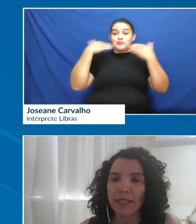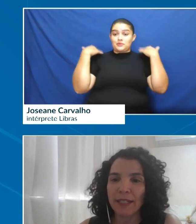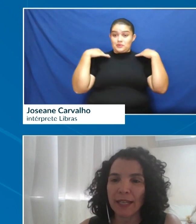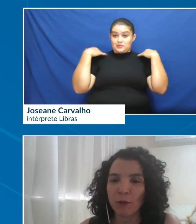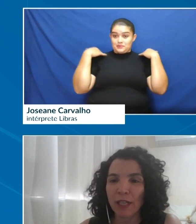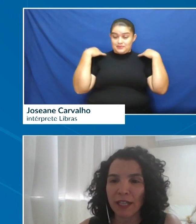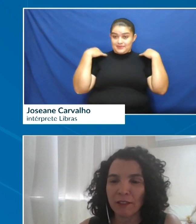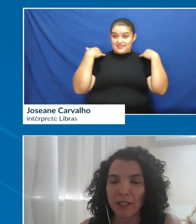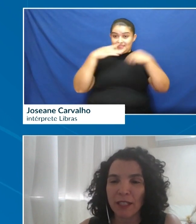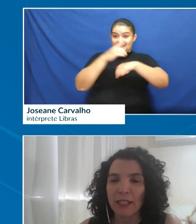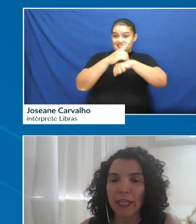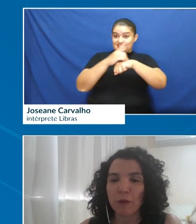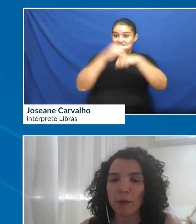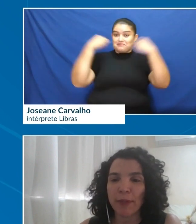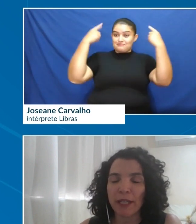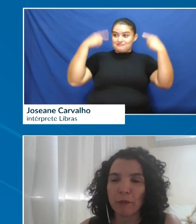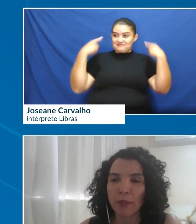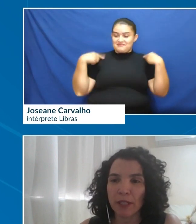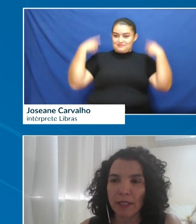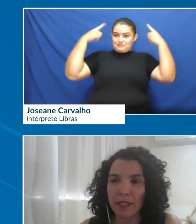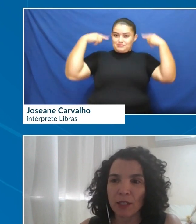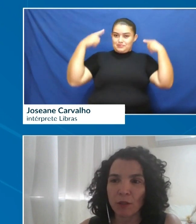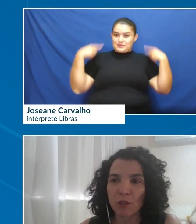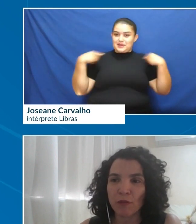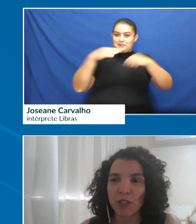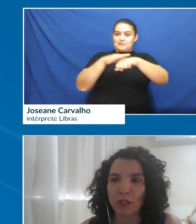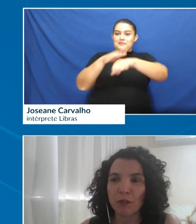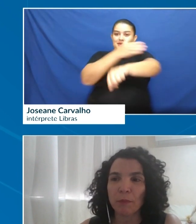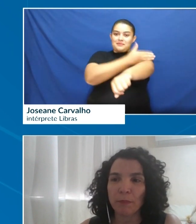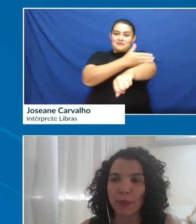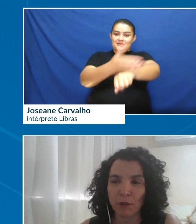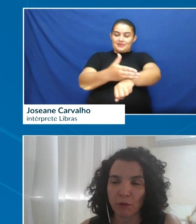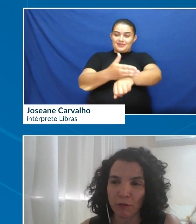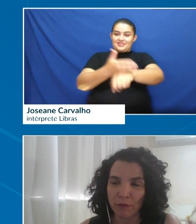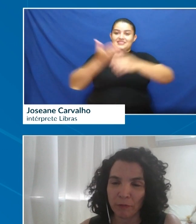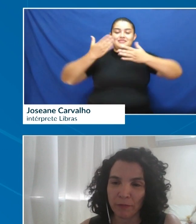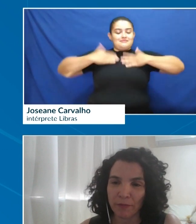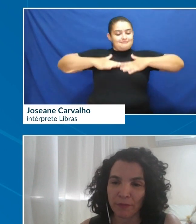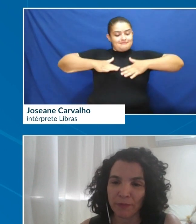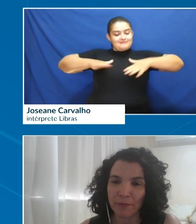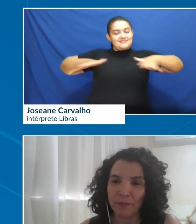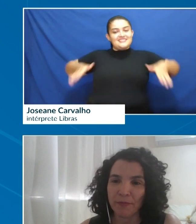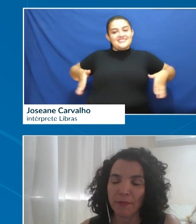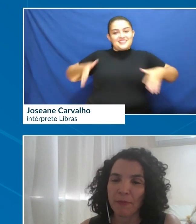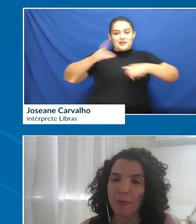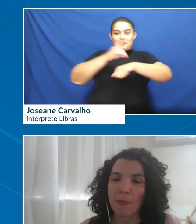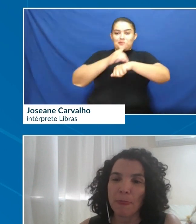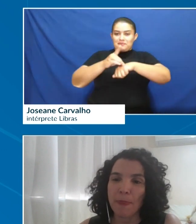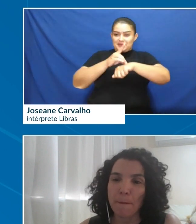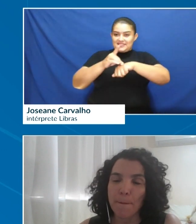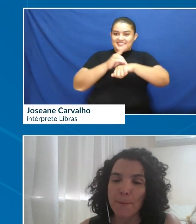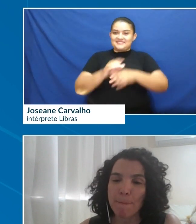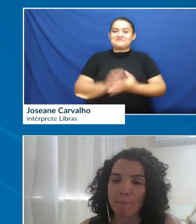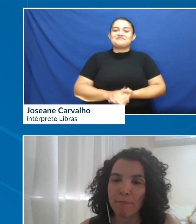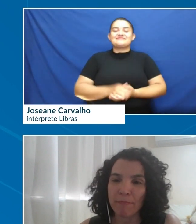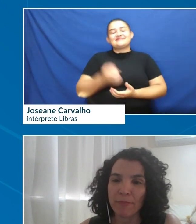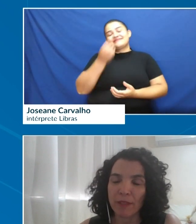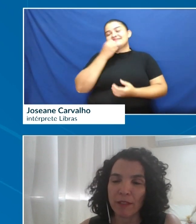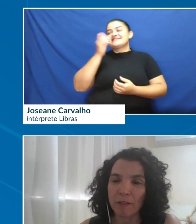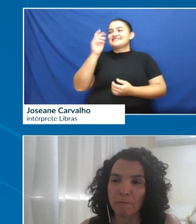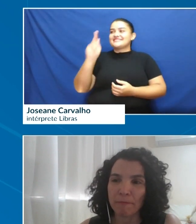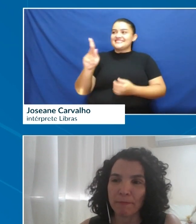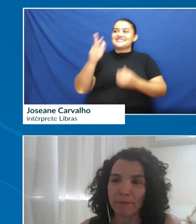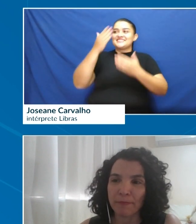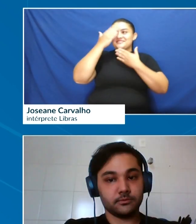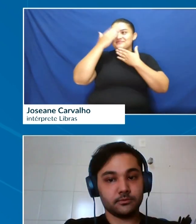bem encaracolados, tenho uma pele branca e estou de vestido preto. Ok, muito obrigado. Gabriel, por